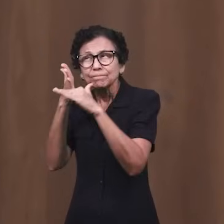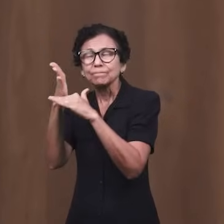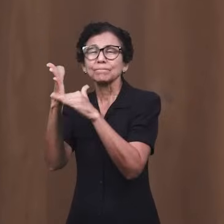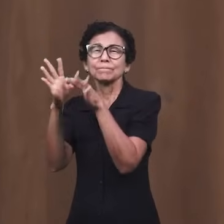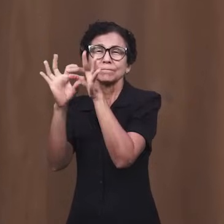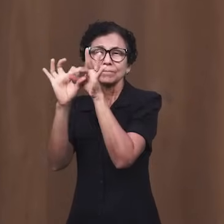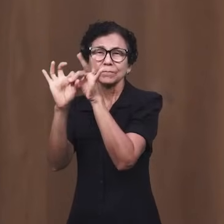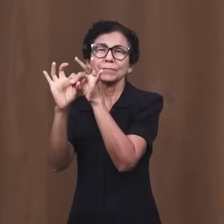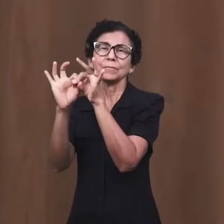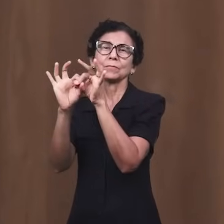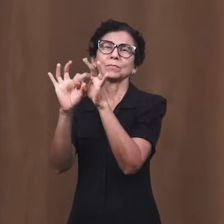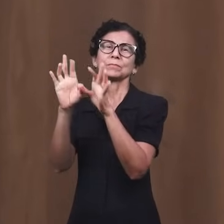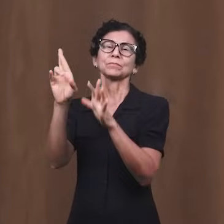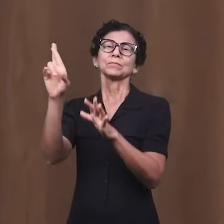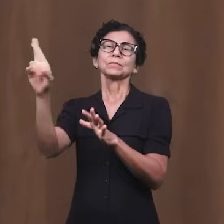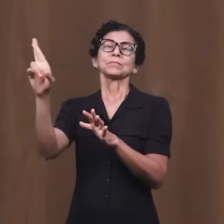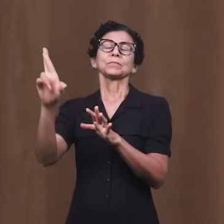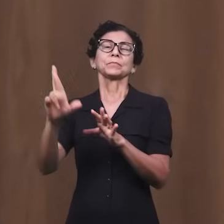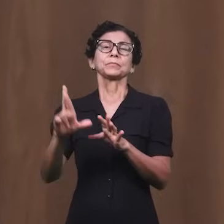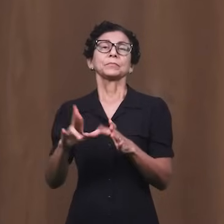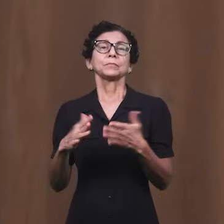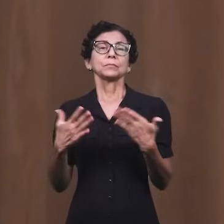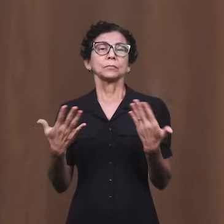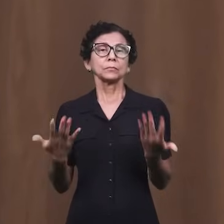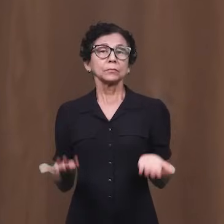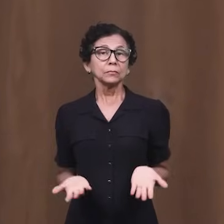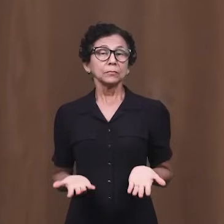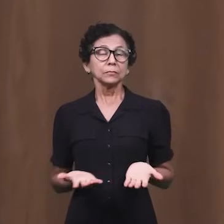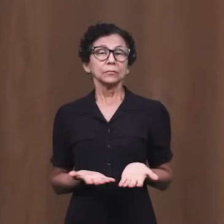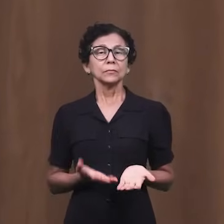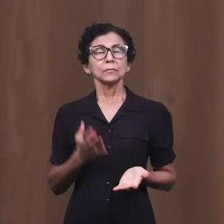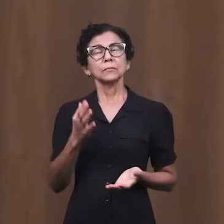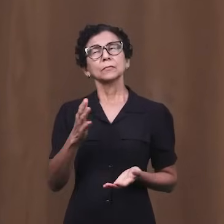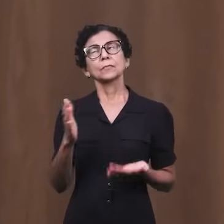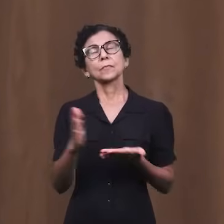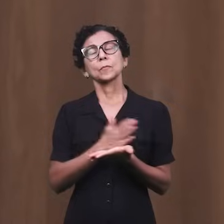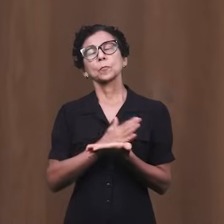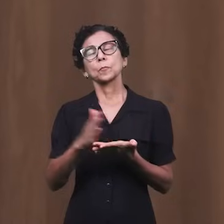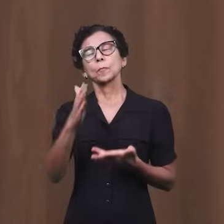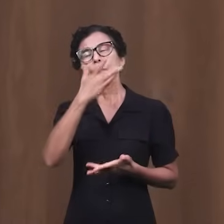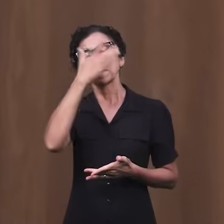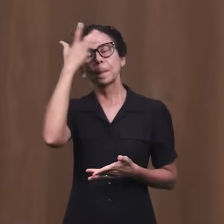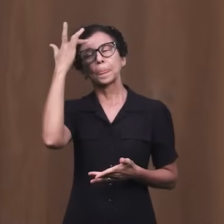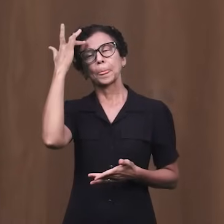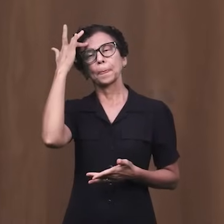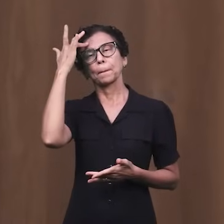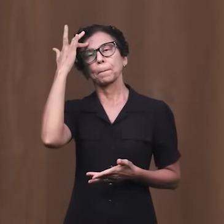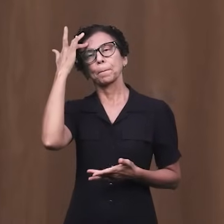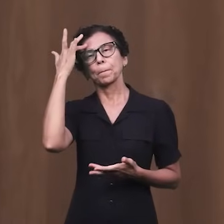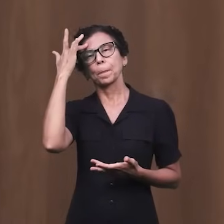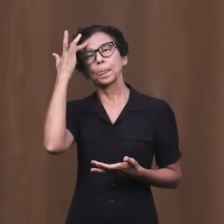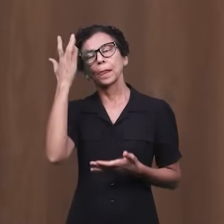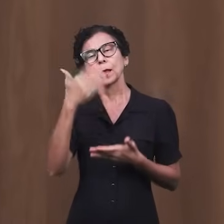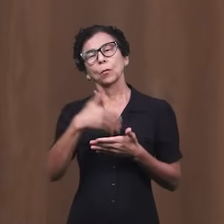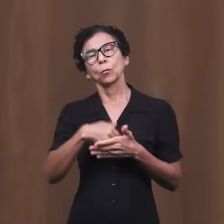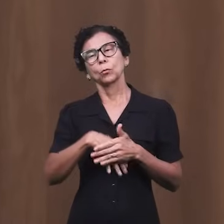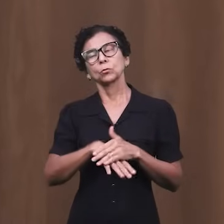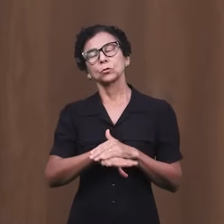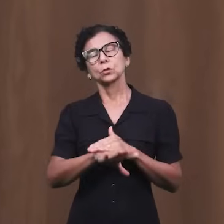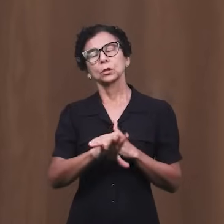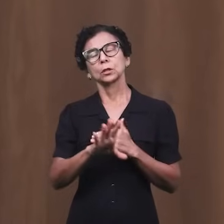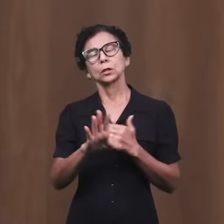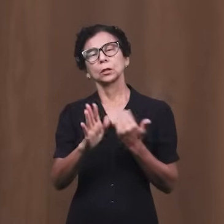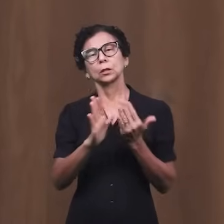também Então muitos acham que a leitura reiterada da Bíblia Vai automaticamente gerar